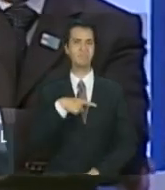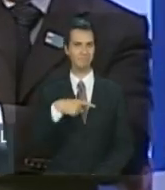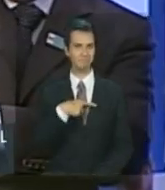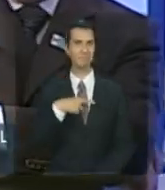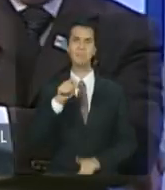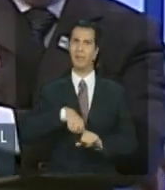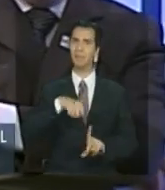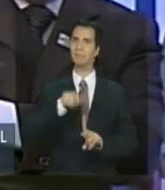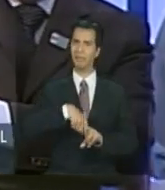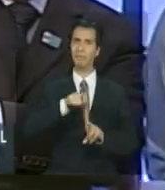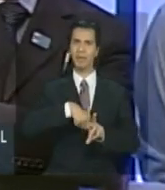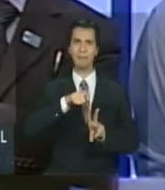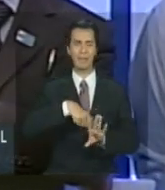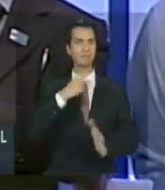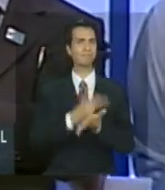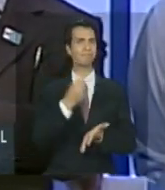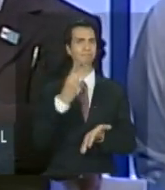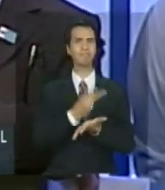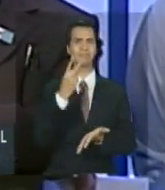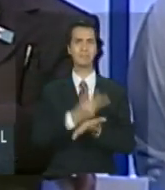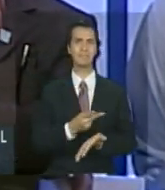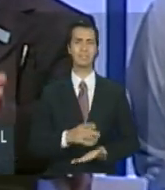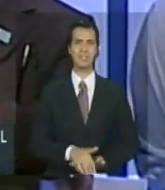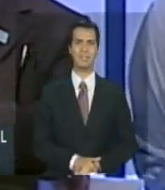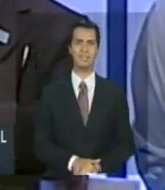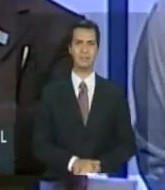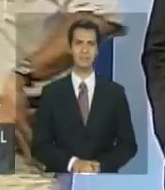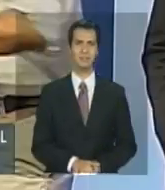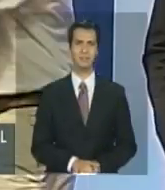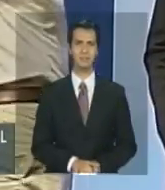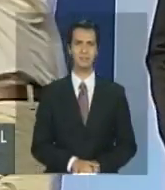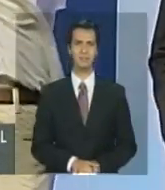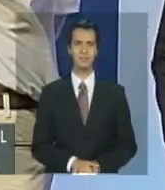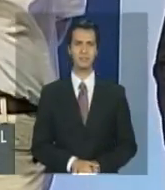Tem um outro dado bacana, Eduardo, que a gente faz um censo.